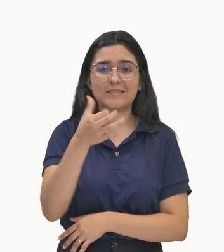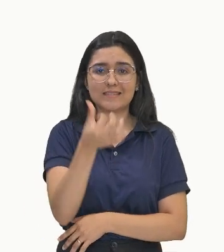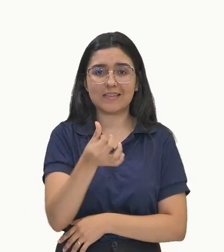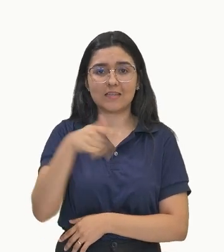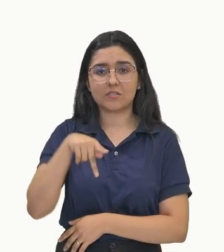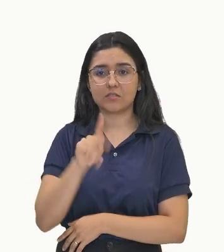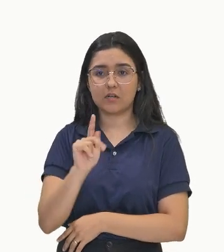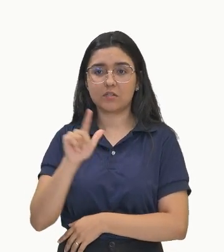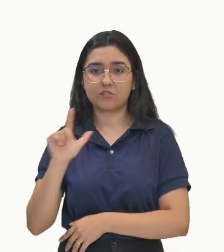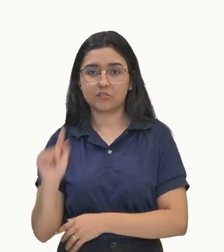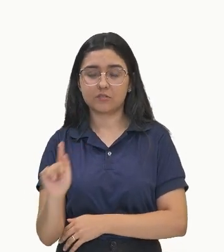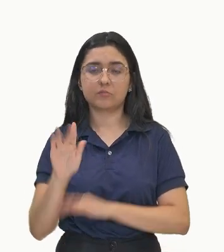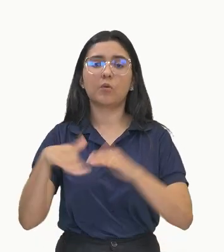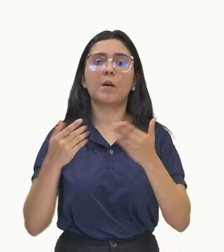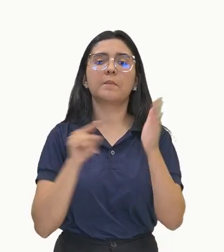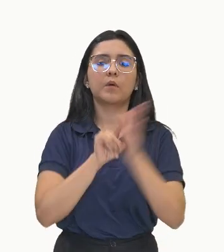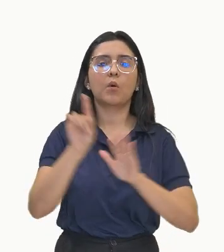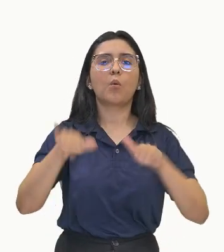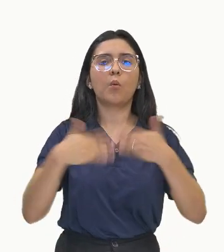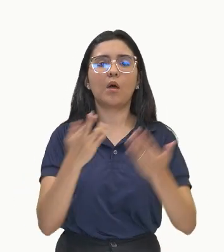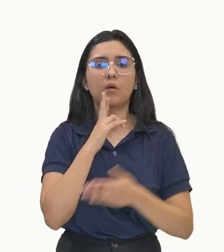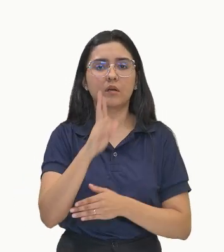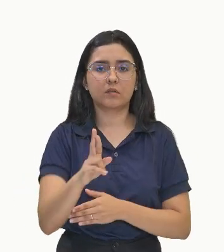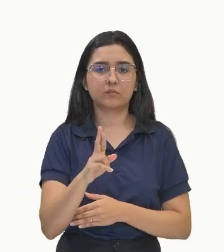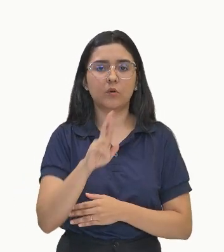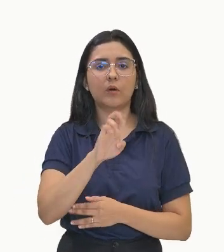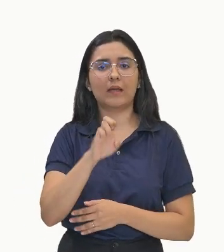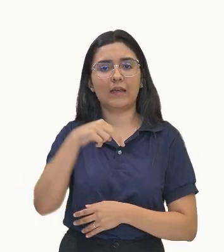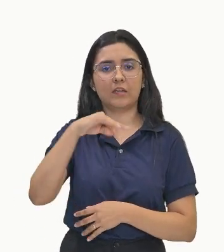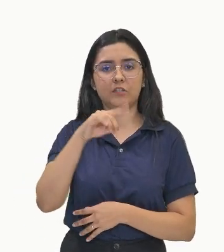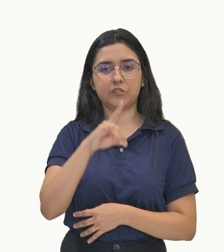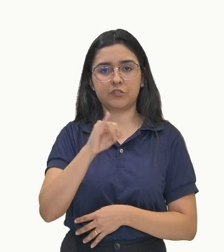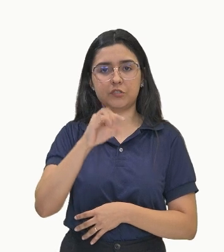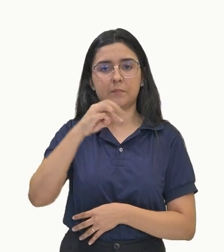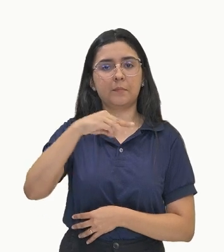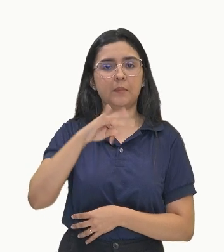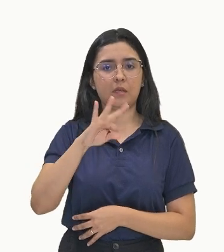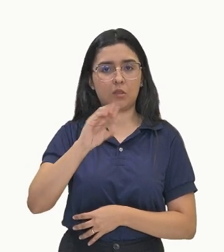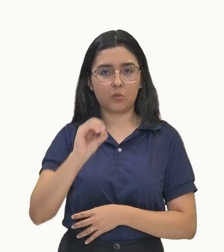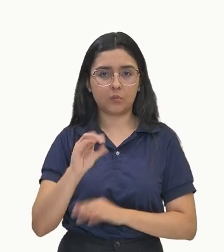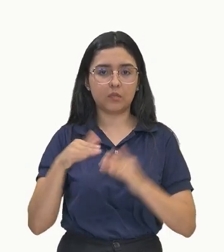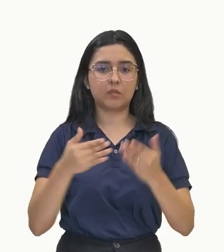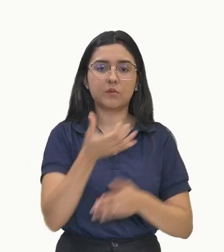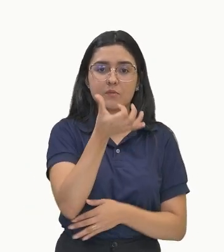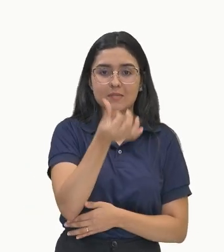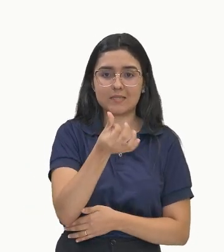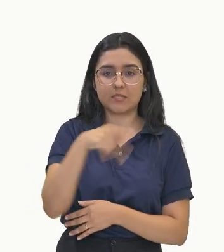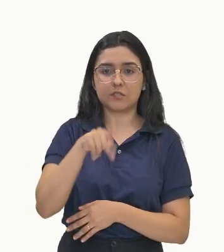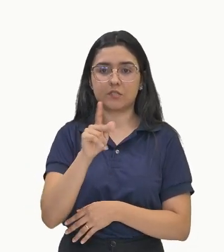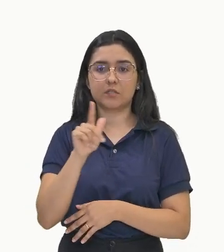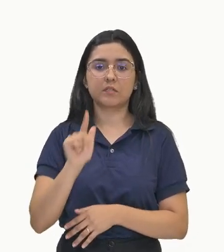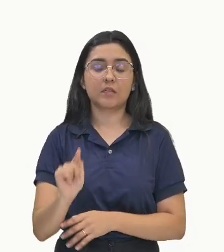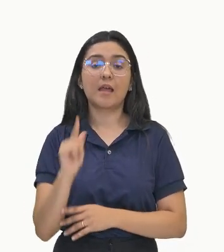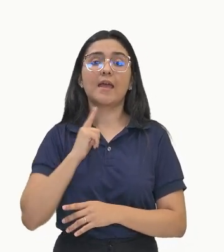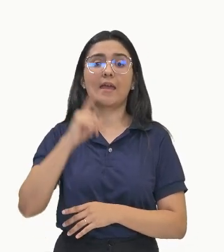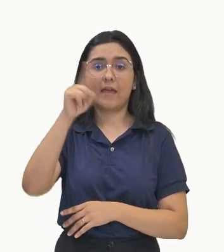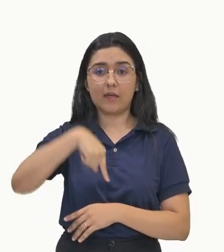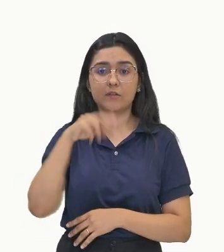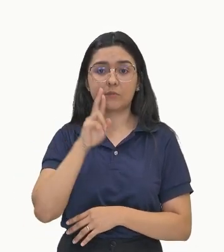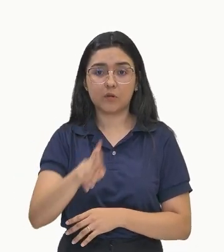a pergunta, qual foi o rendimento? Então, 6 quilos que a gente tem aqui é o